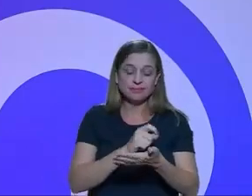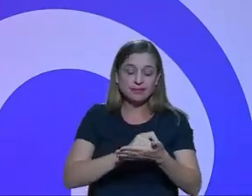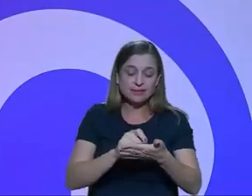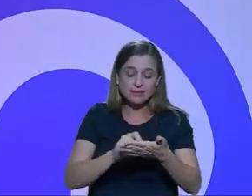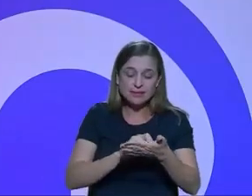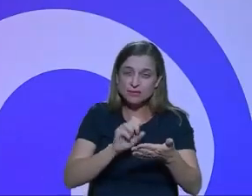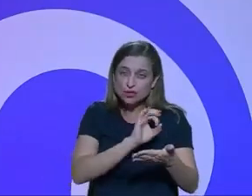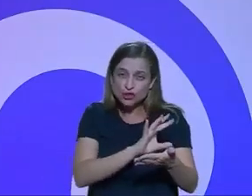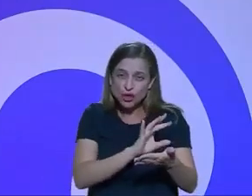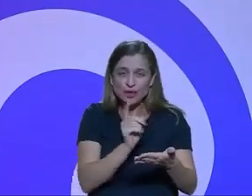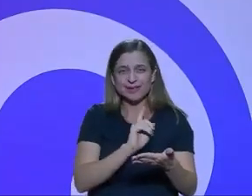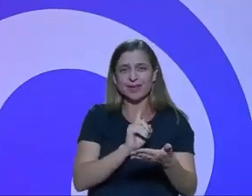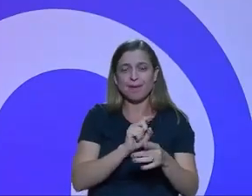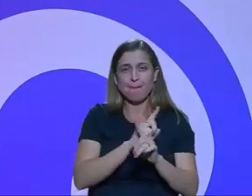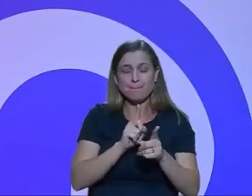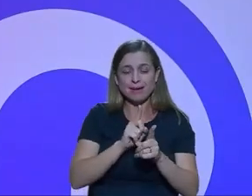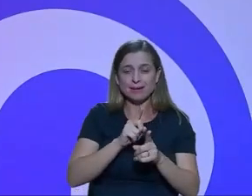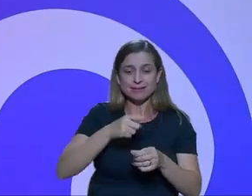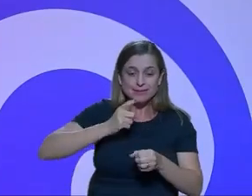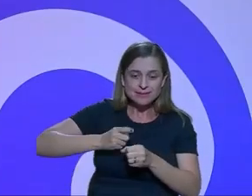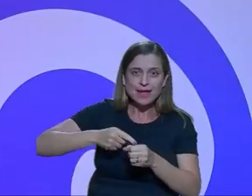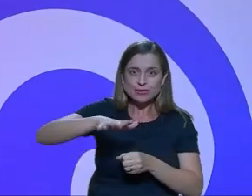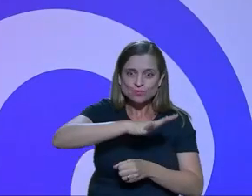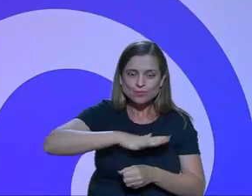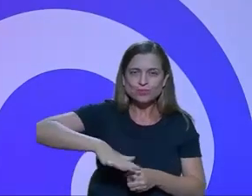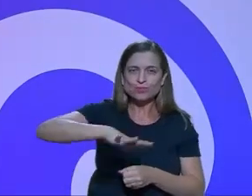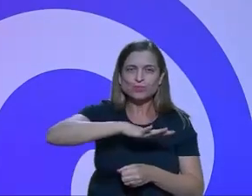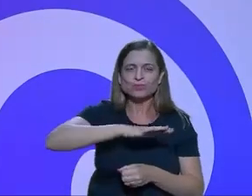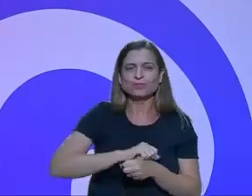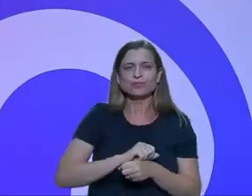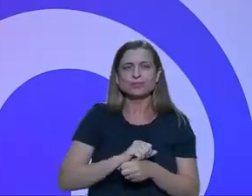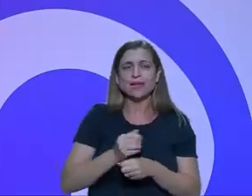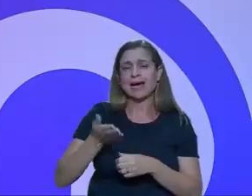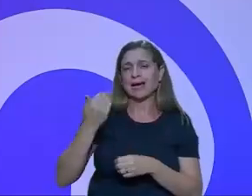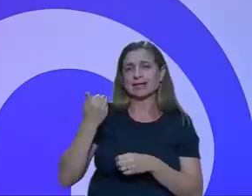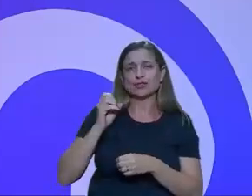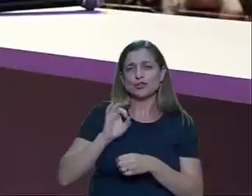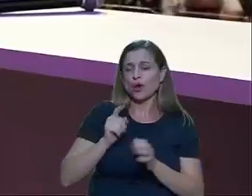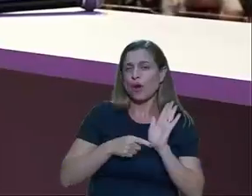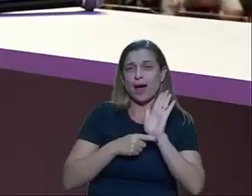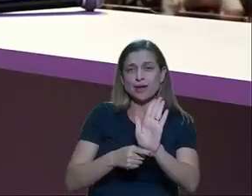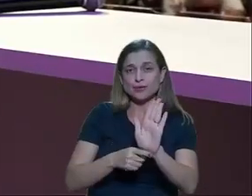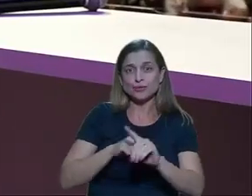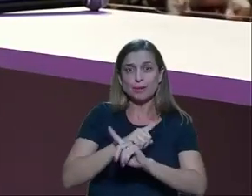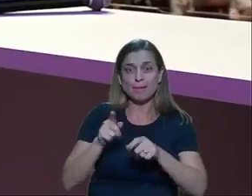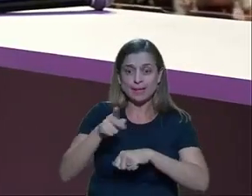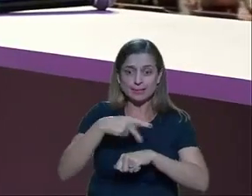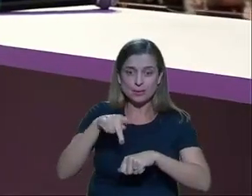si, mas para uma cidade inteira. Era só para ajudar, mas ele ganhou o